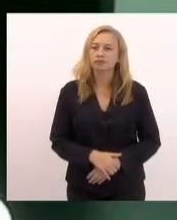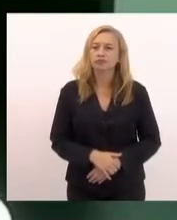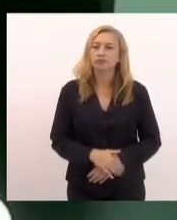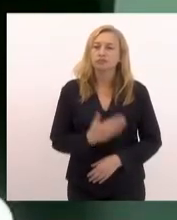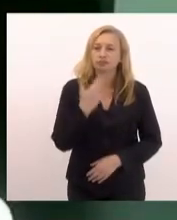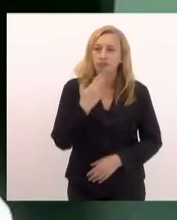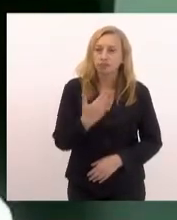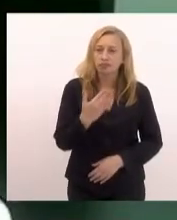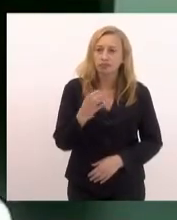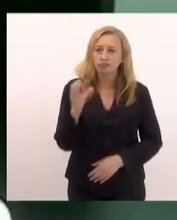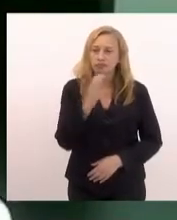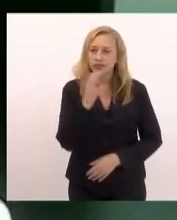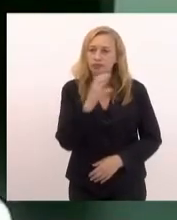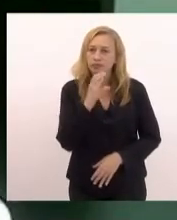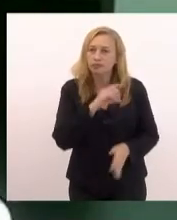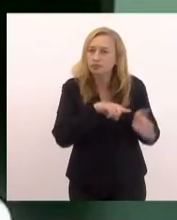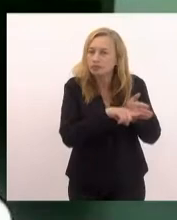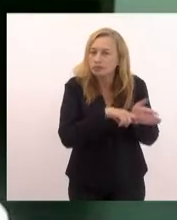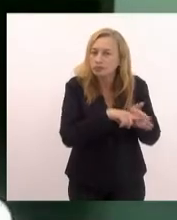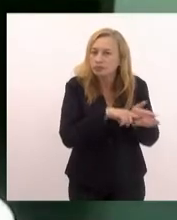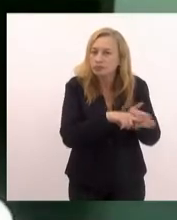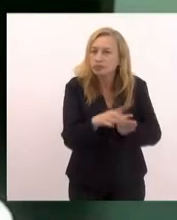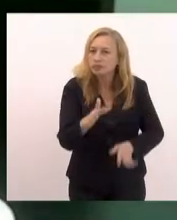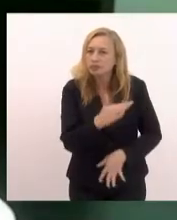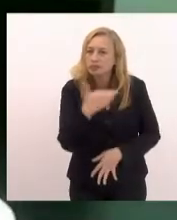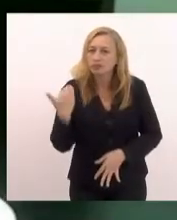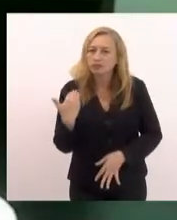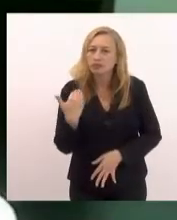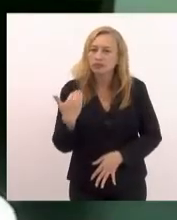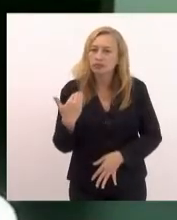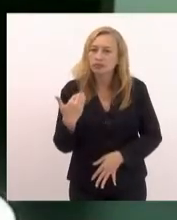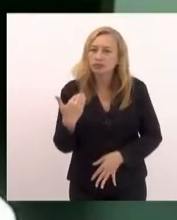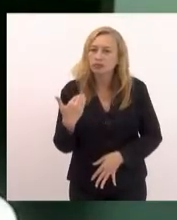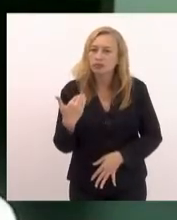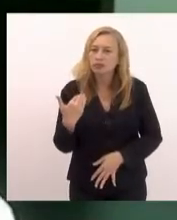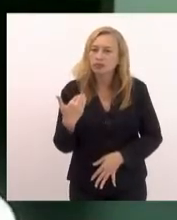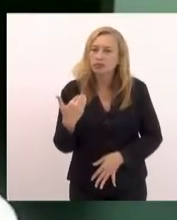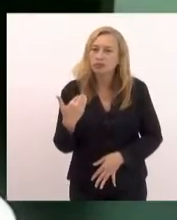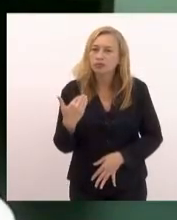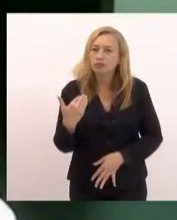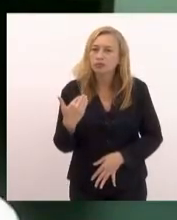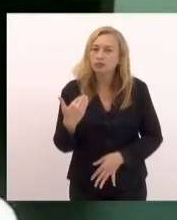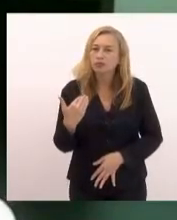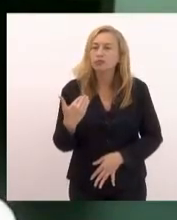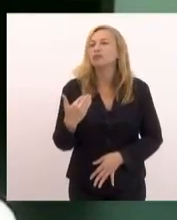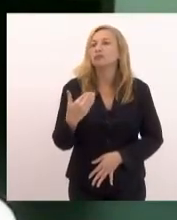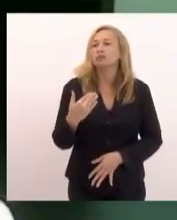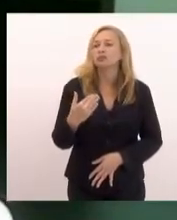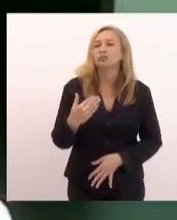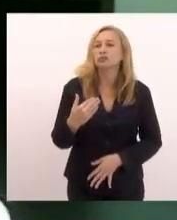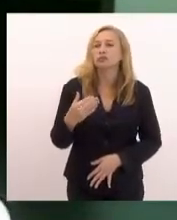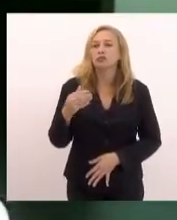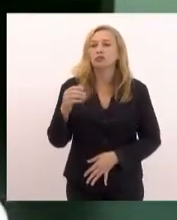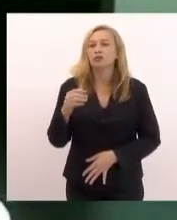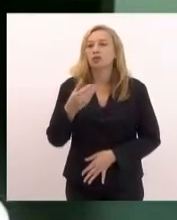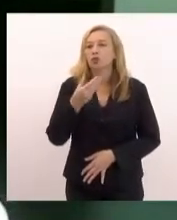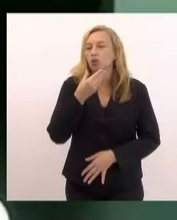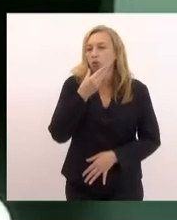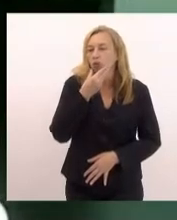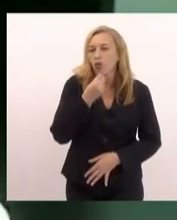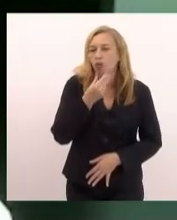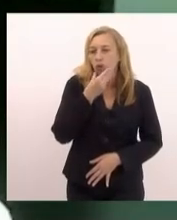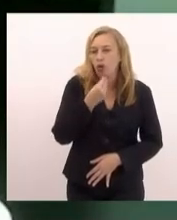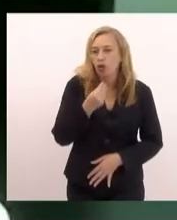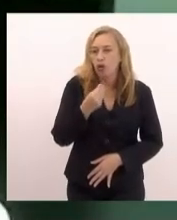urgência nas investigações sobre o assassinato de Moise Mugeni, refugiado congolês, vítima de